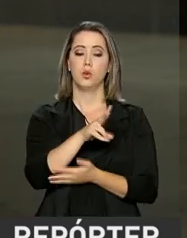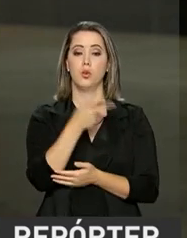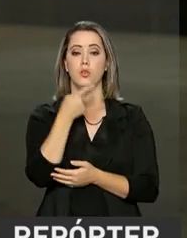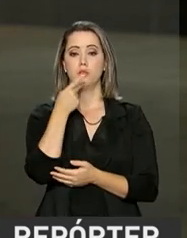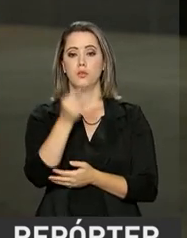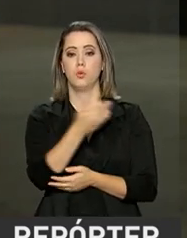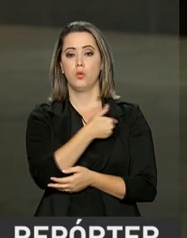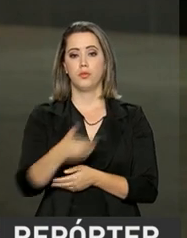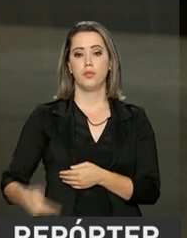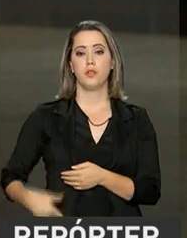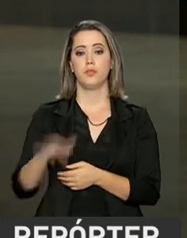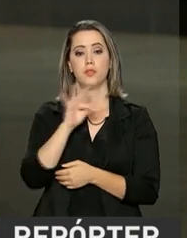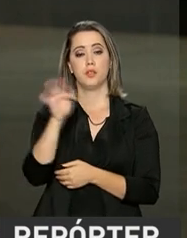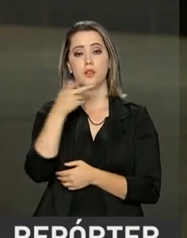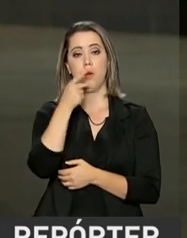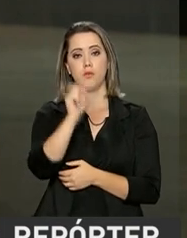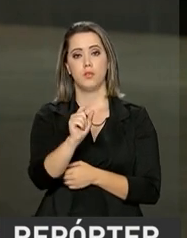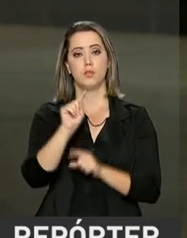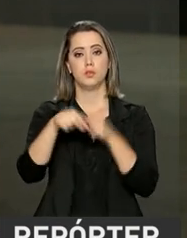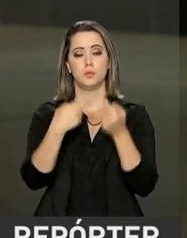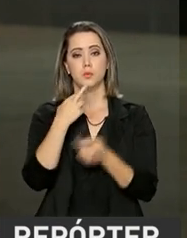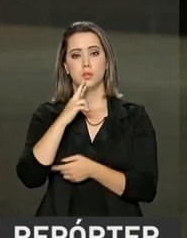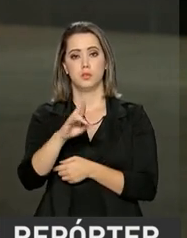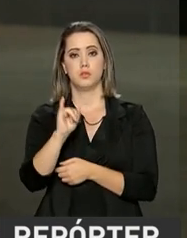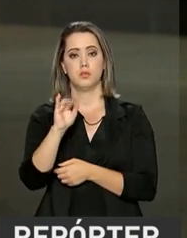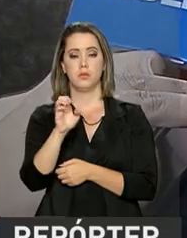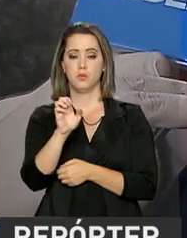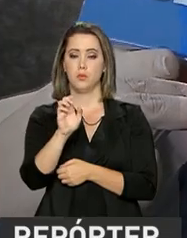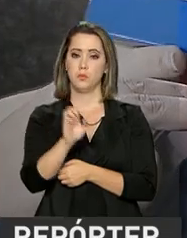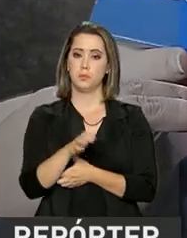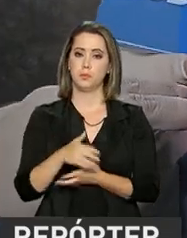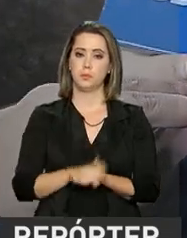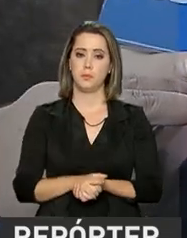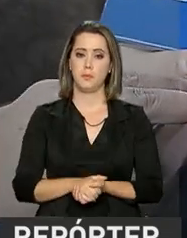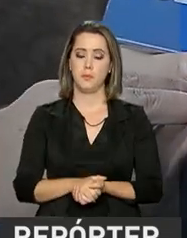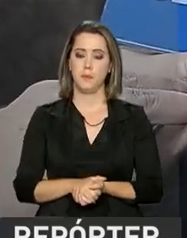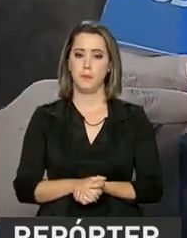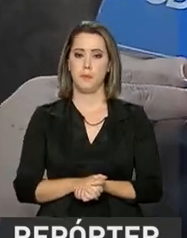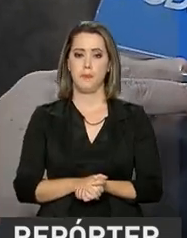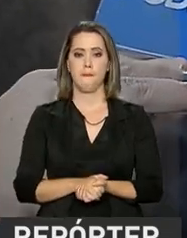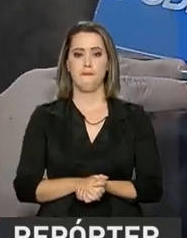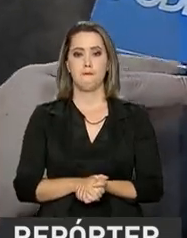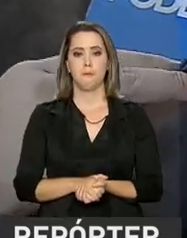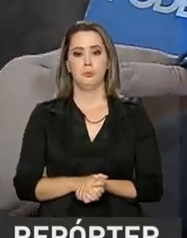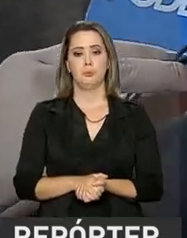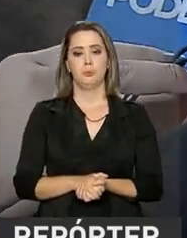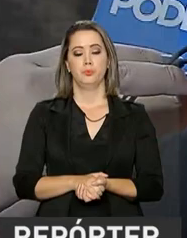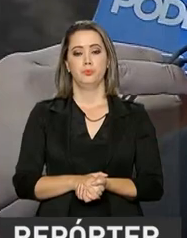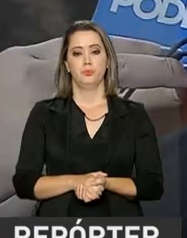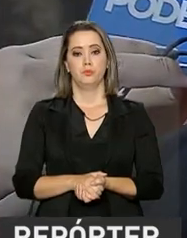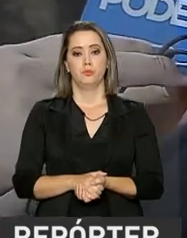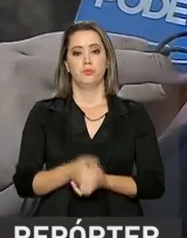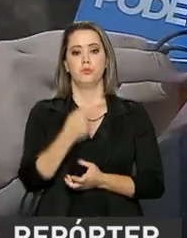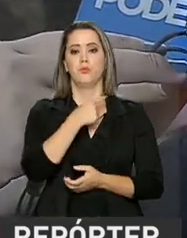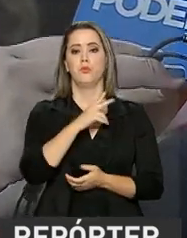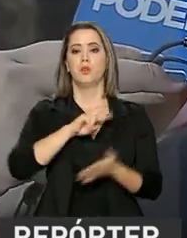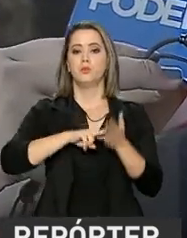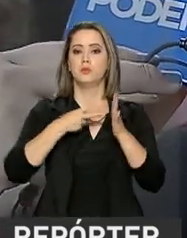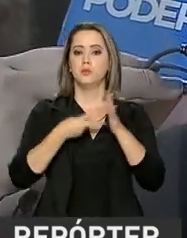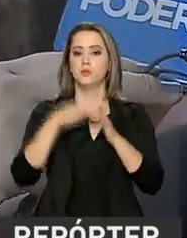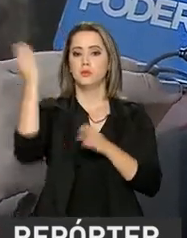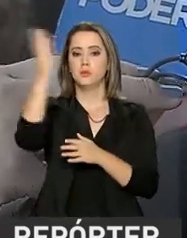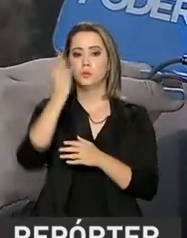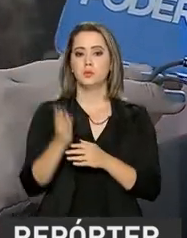governo depois do resultado divulgado pelo ibg Isso significa que o Brasil de fato